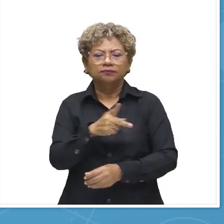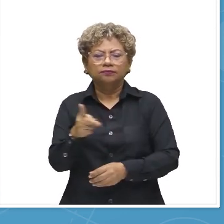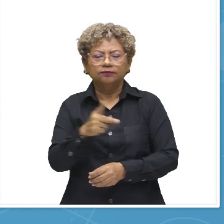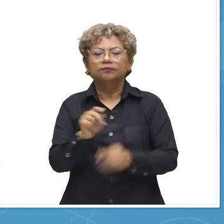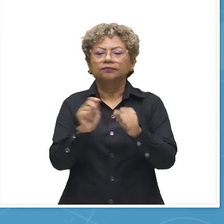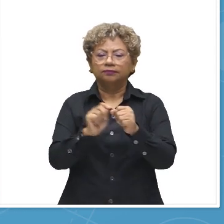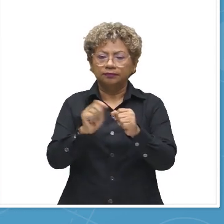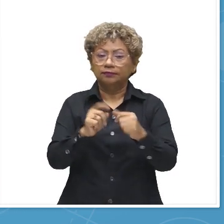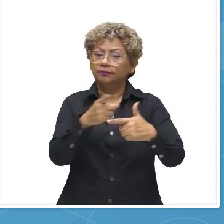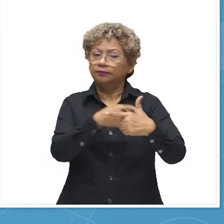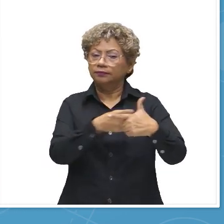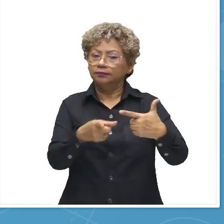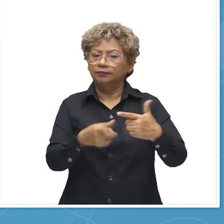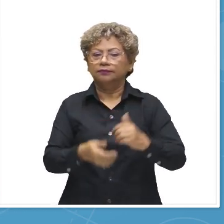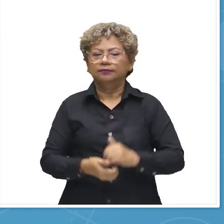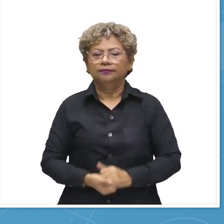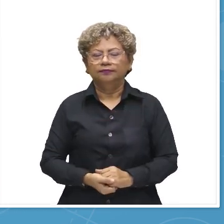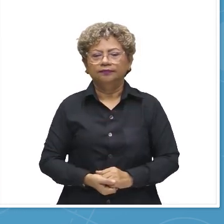divisão?